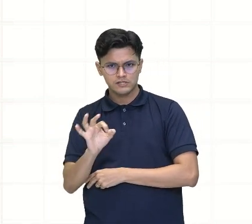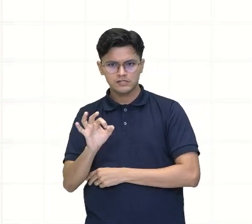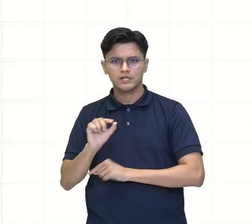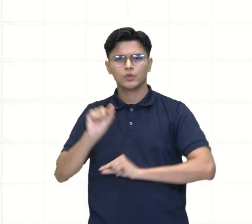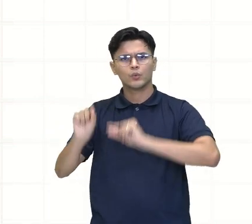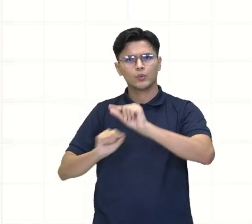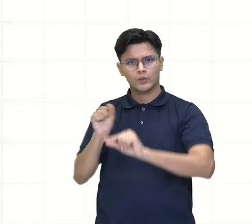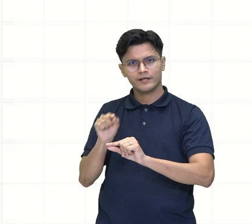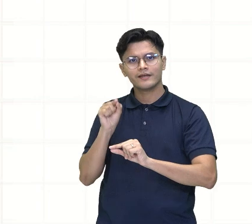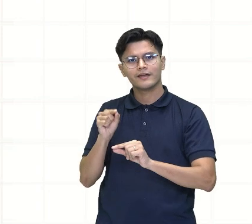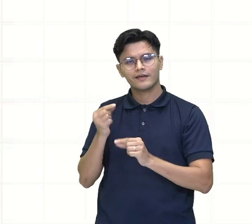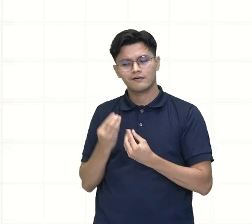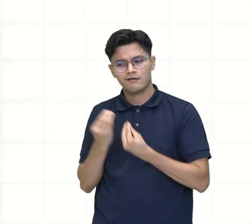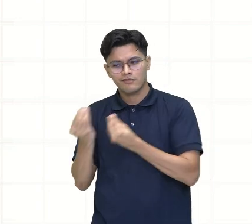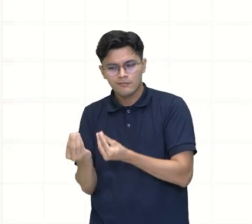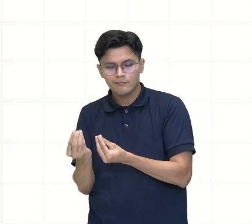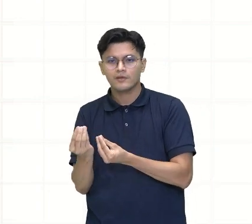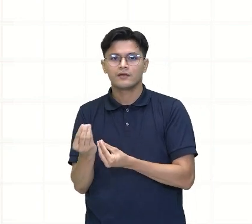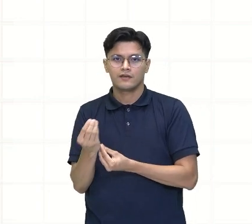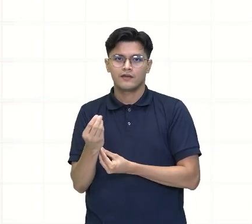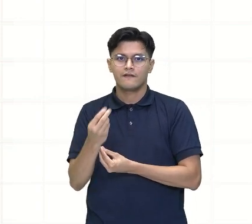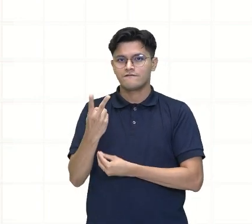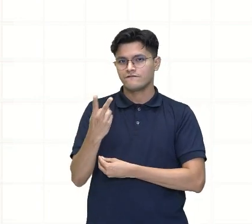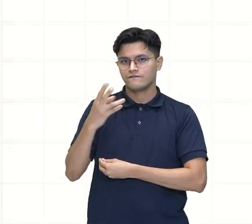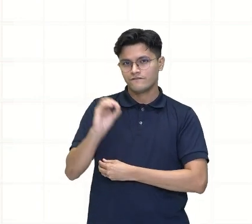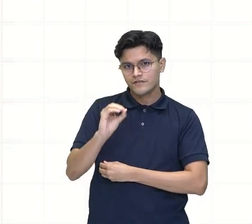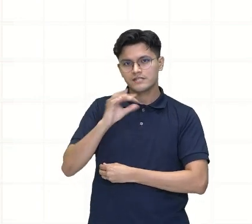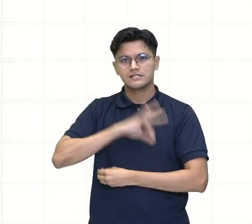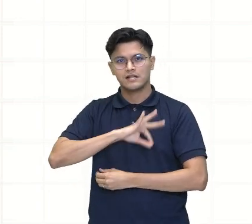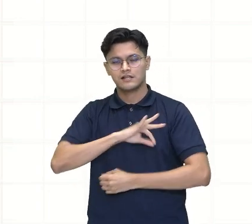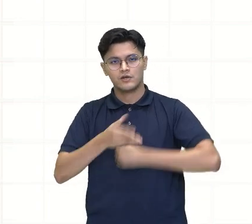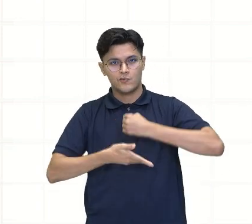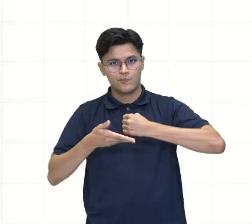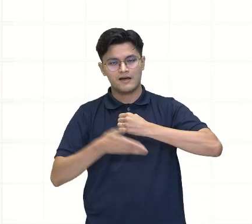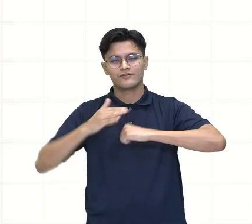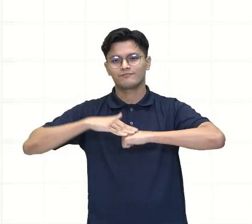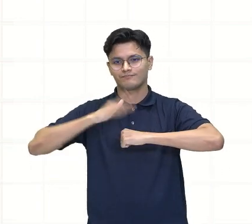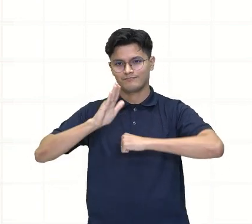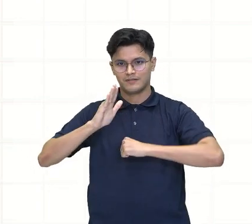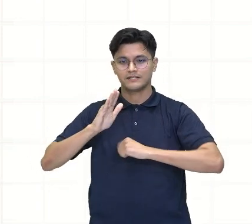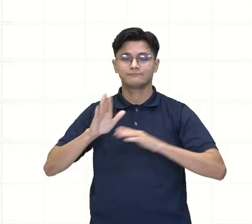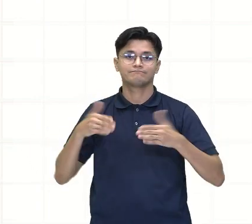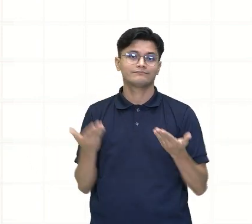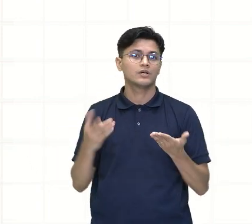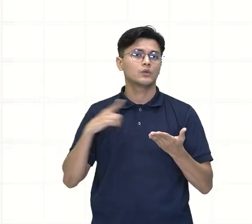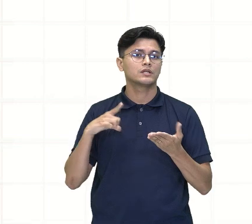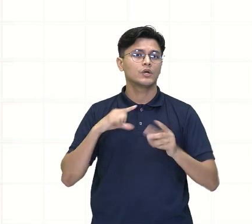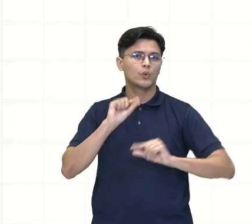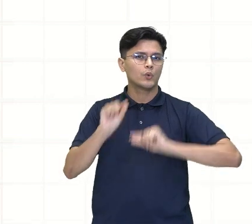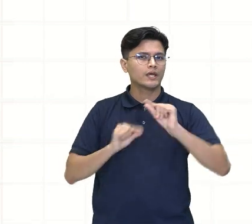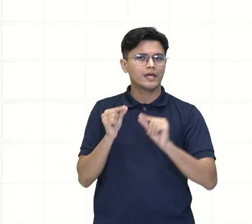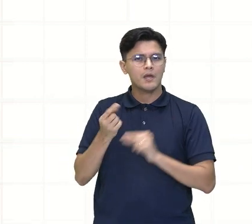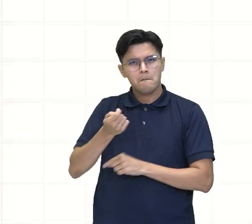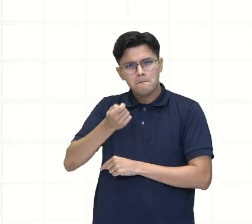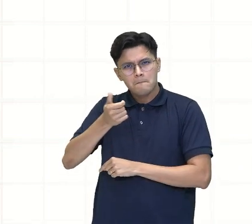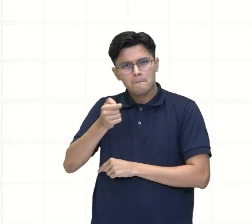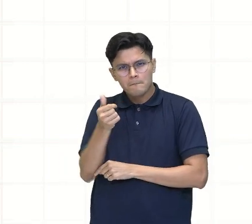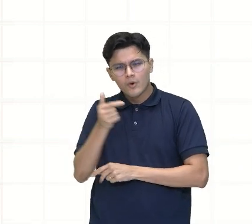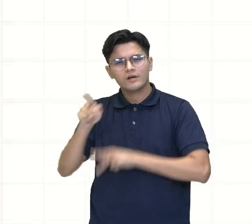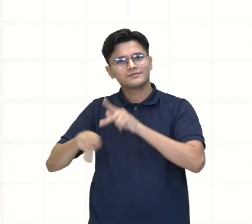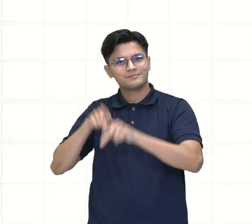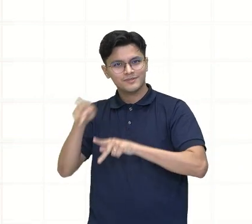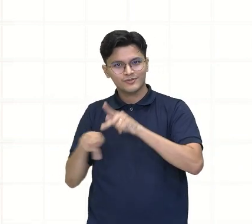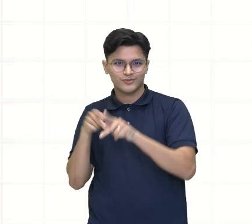20 salários mínimos. Então, o que nós temos? Uma concentração de renda, né, presente aí no Brasil, que ficou